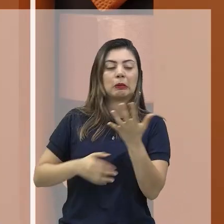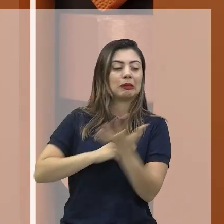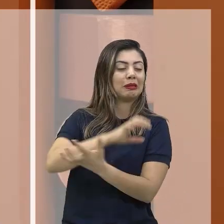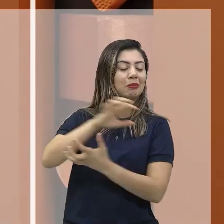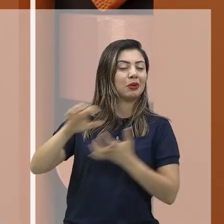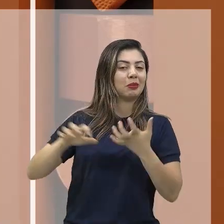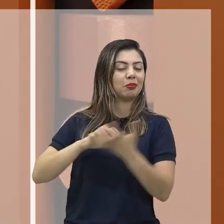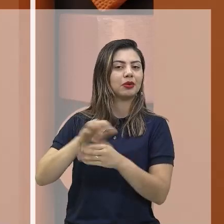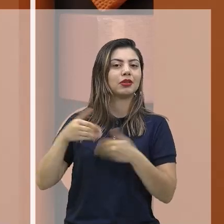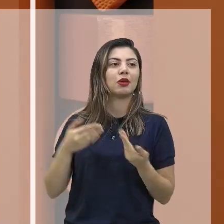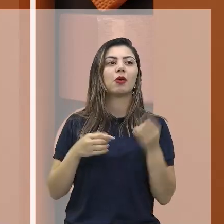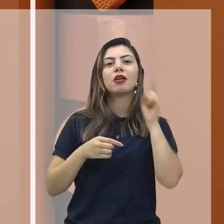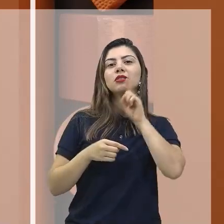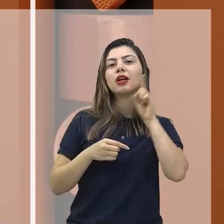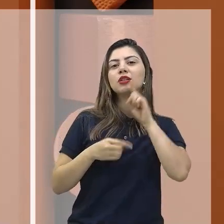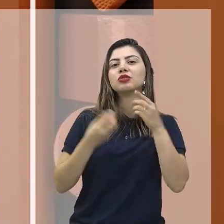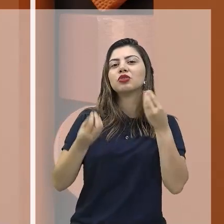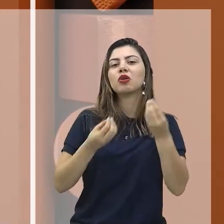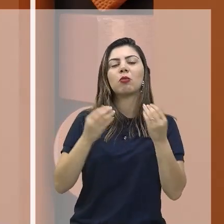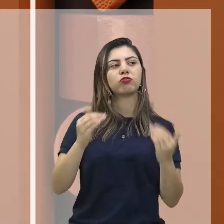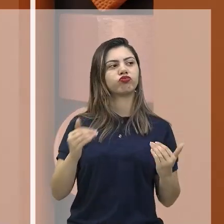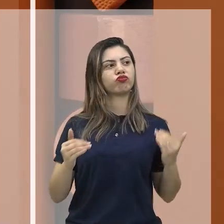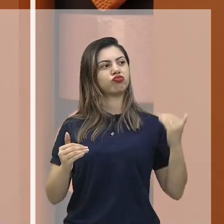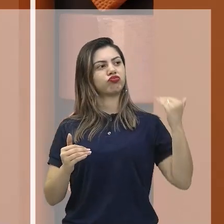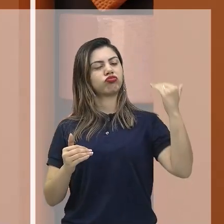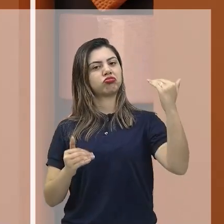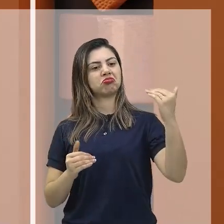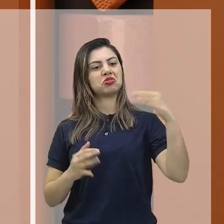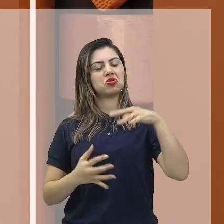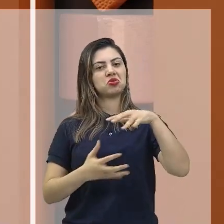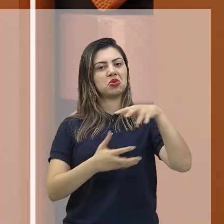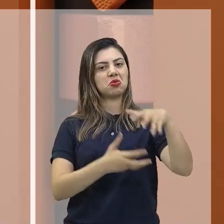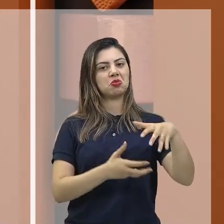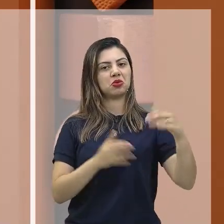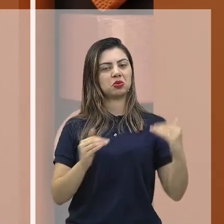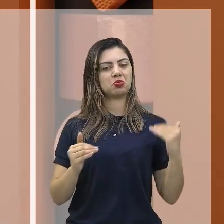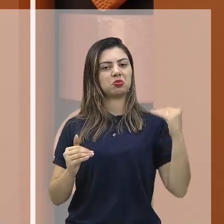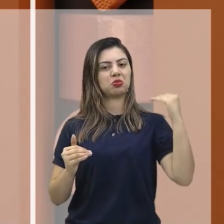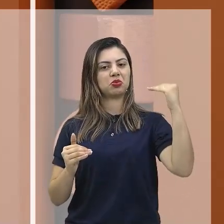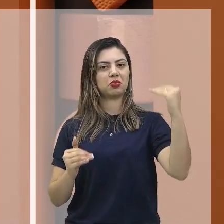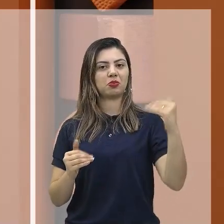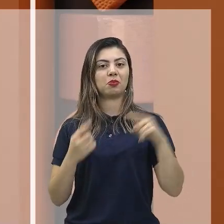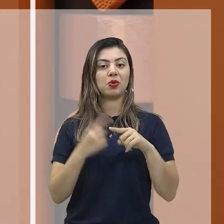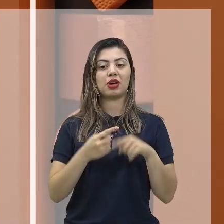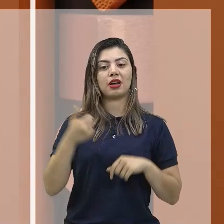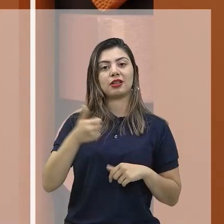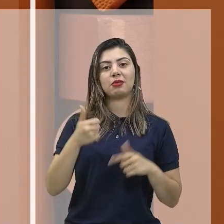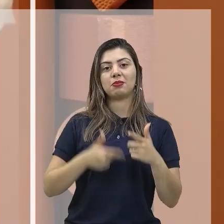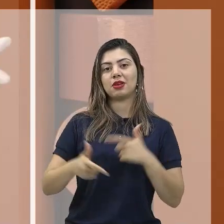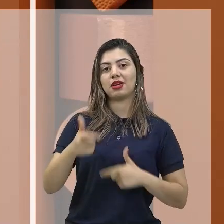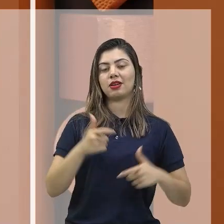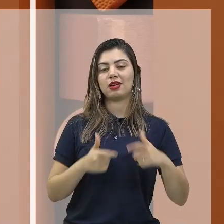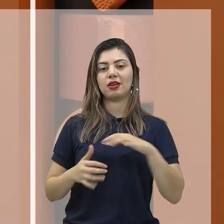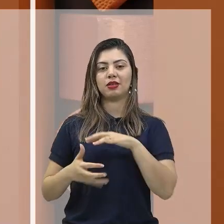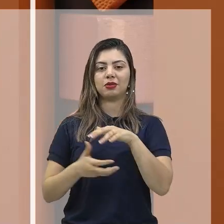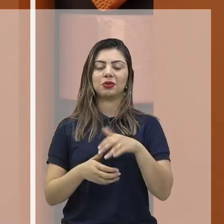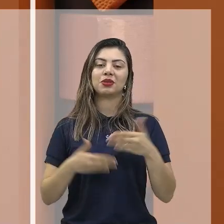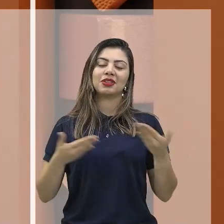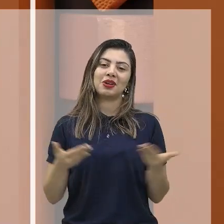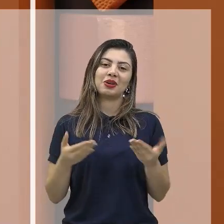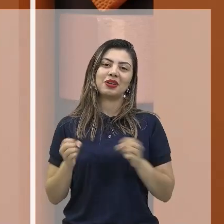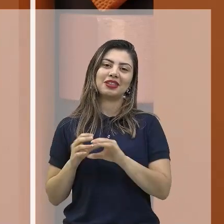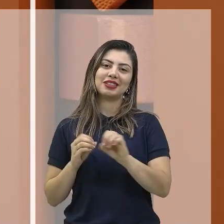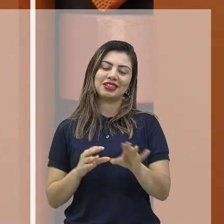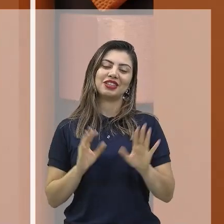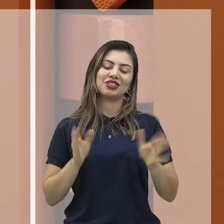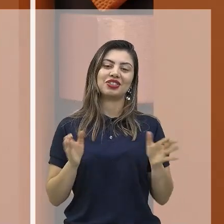os Estados Unidos saem como uma das grandes potências mundiais. Após aí o fim, então, da Primeira Guerra Mundial, eu atingi o meu objetivo,